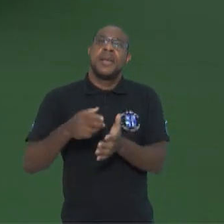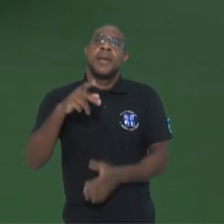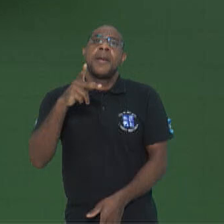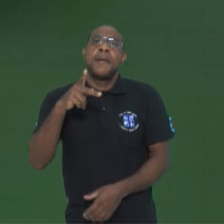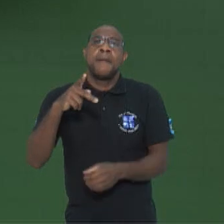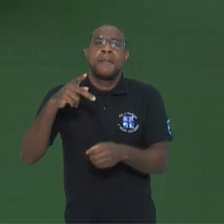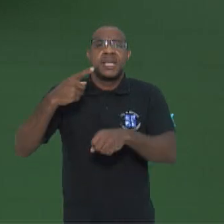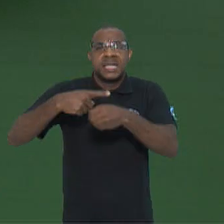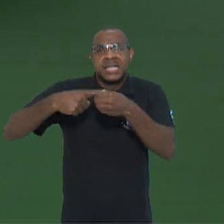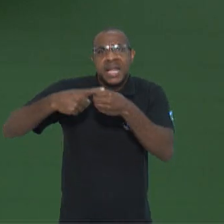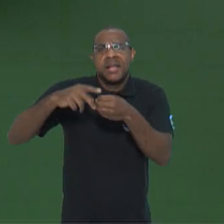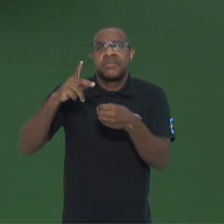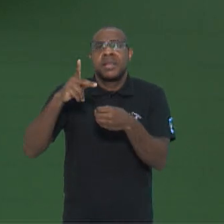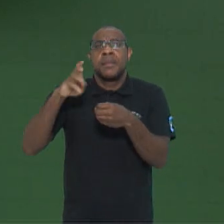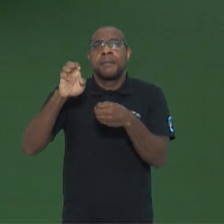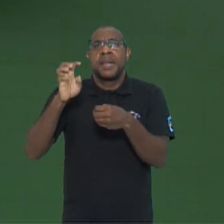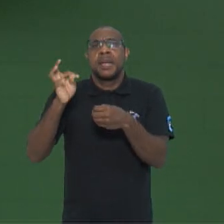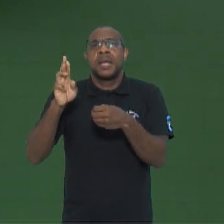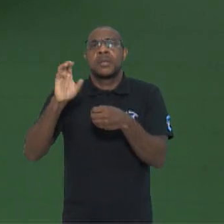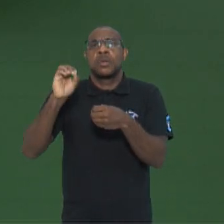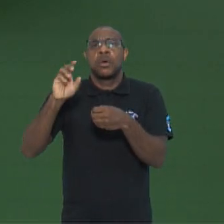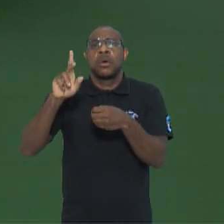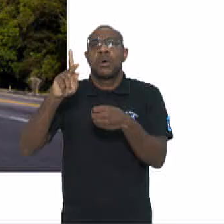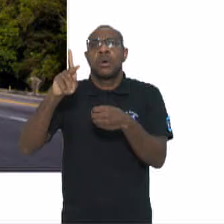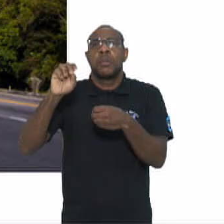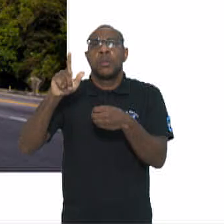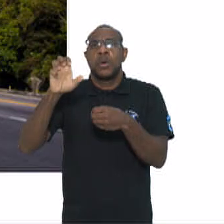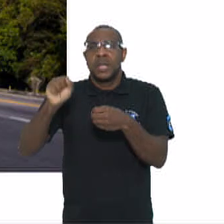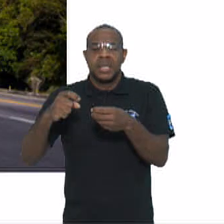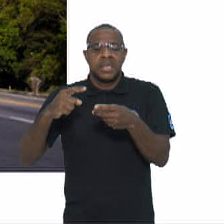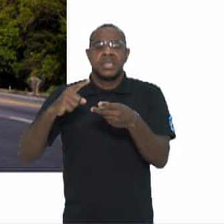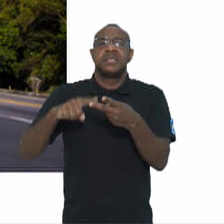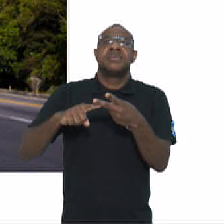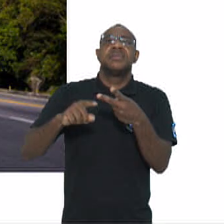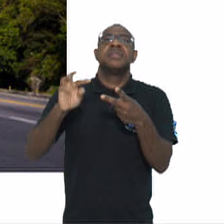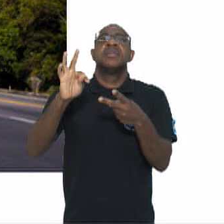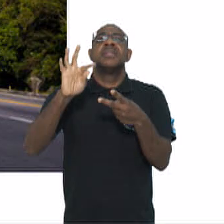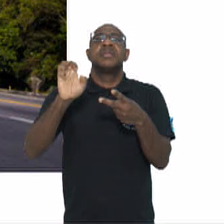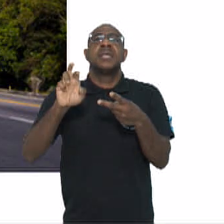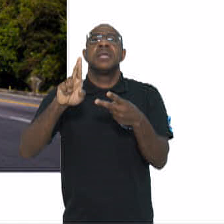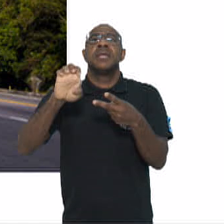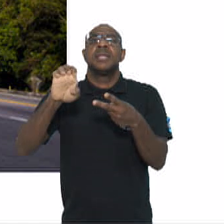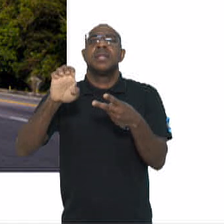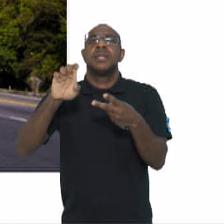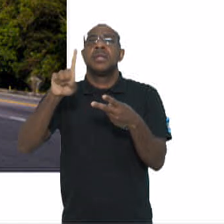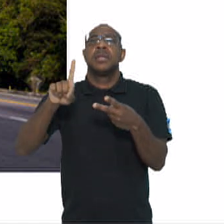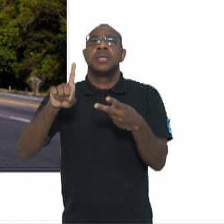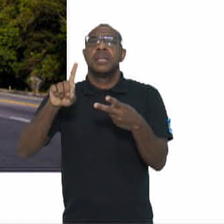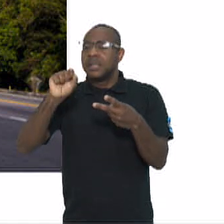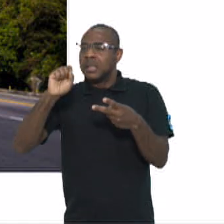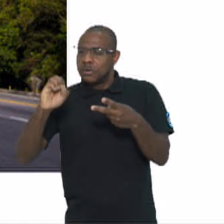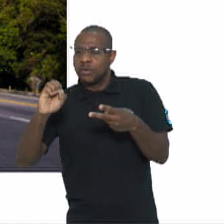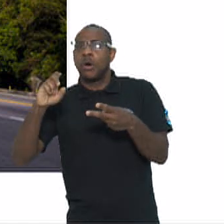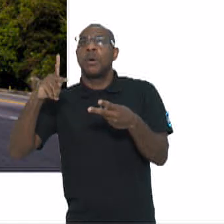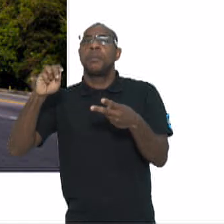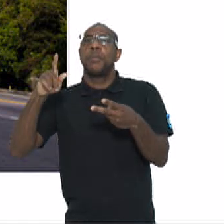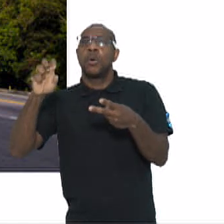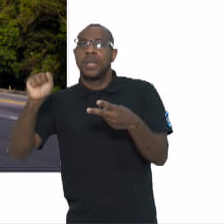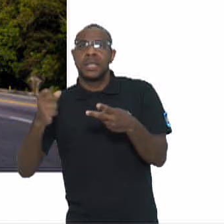né, antigamente. Bem, muitos europeus, inclusive os alemães e